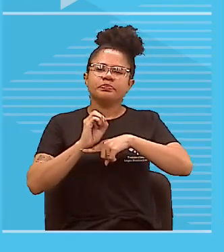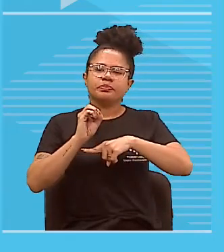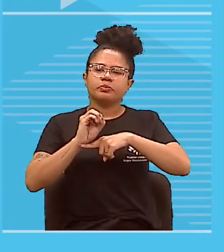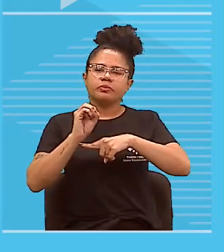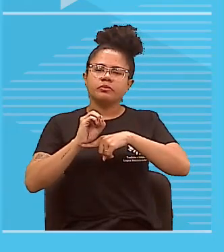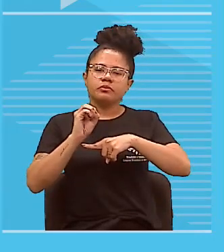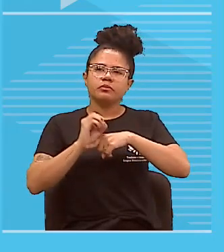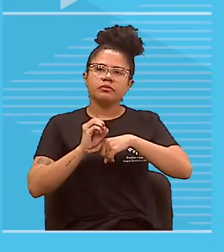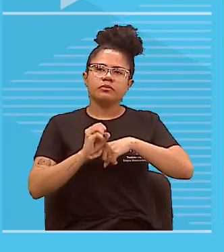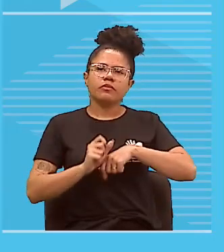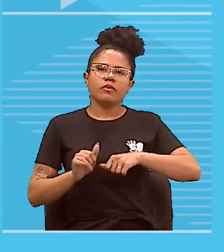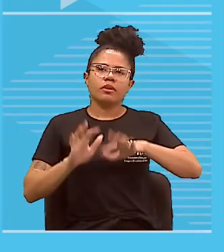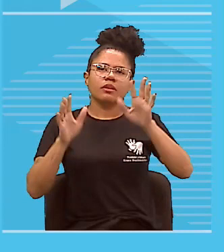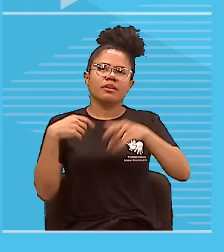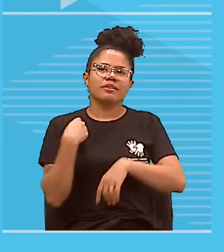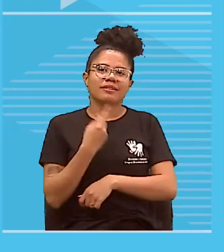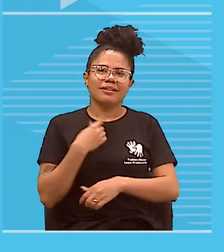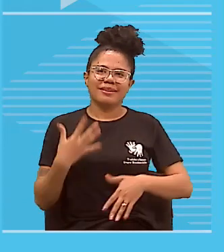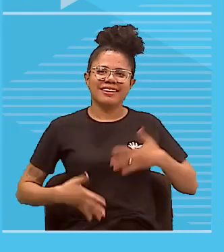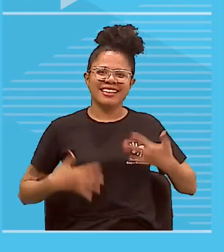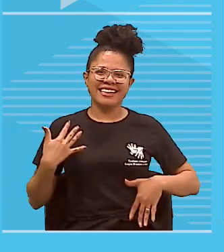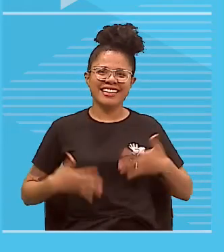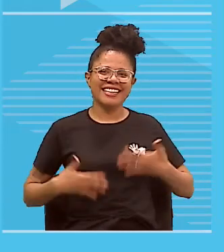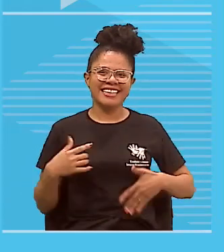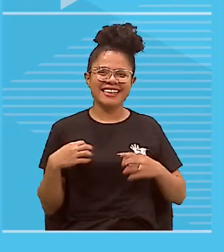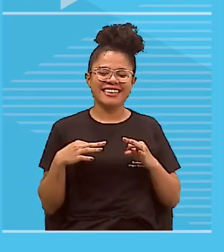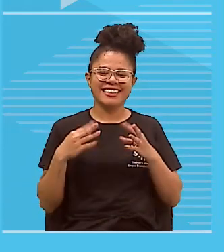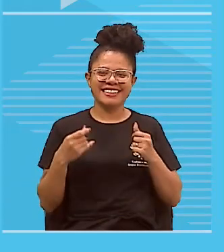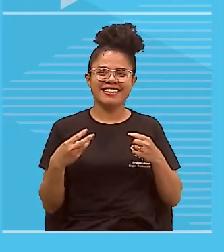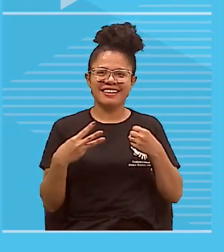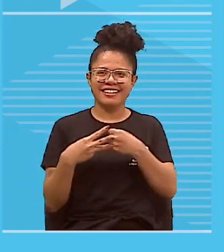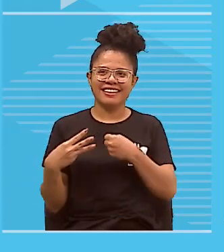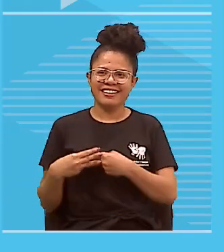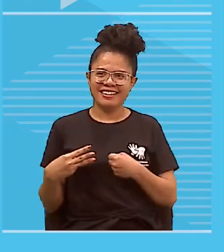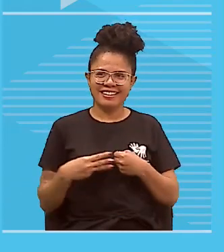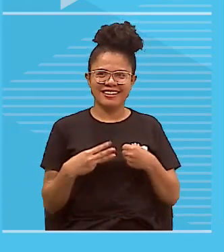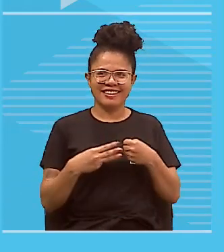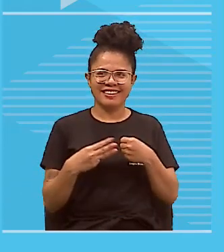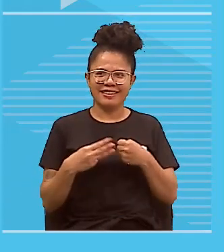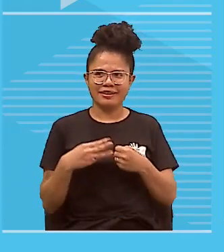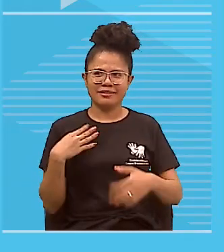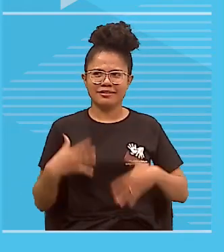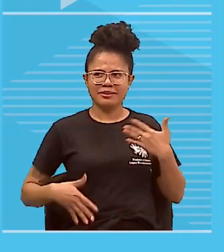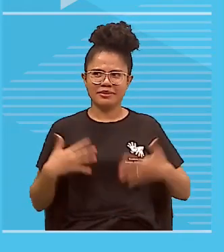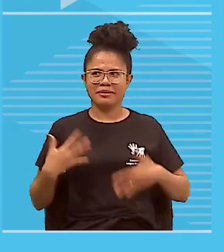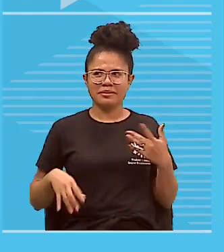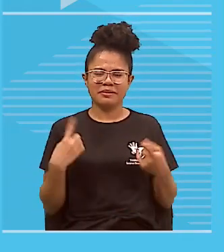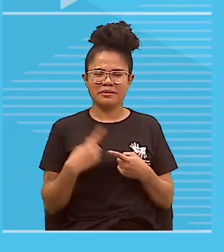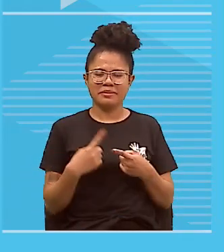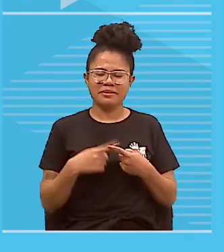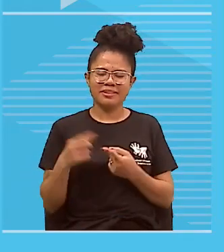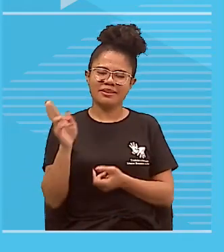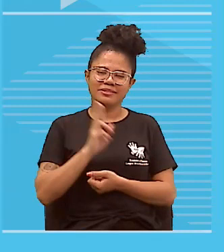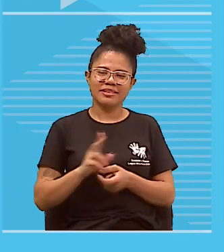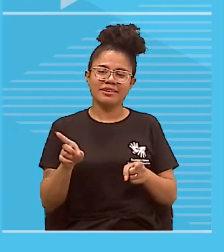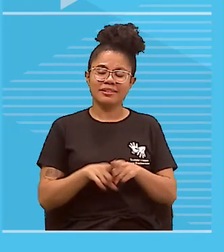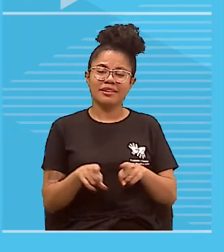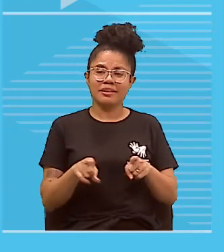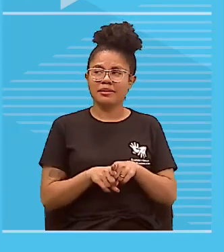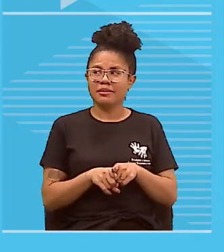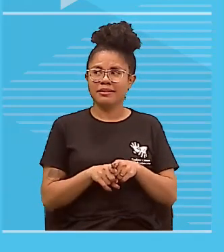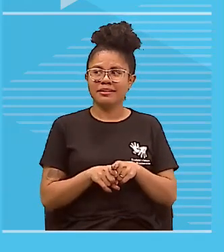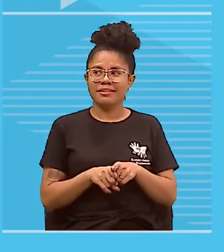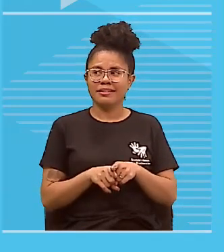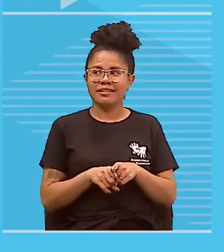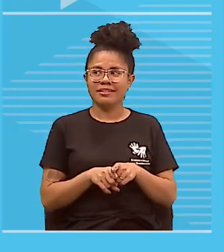nosso corpo, né? Esse oxigênio chega em todas as células de todo o corpo e ele também é utilizado, né, nas trocas